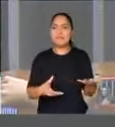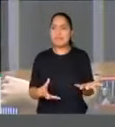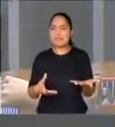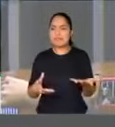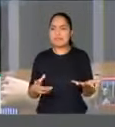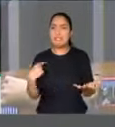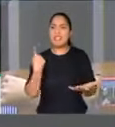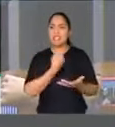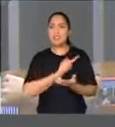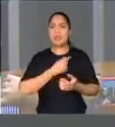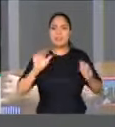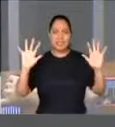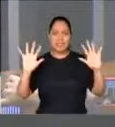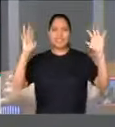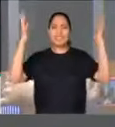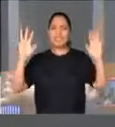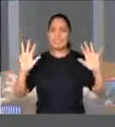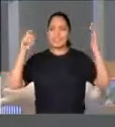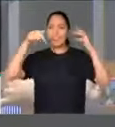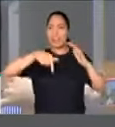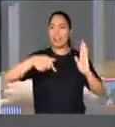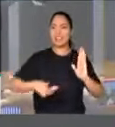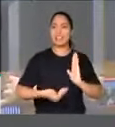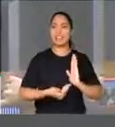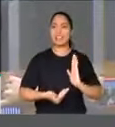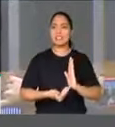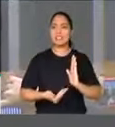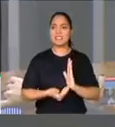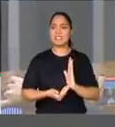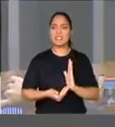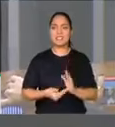E a gente tem que se celebrar assim, aqui dentro desse lugar.